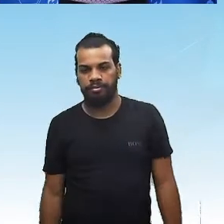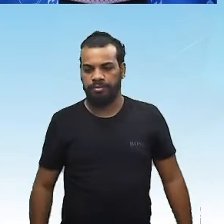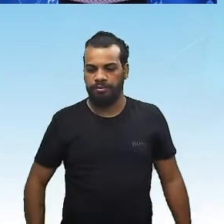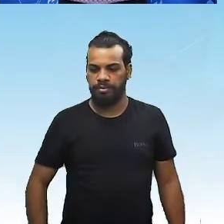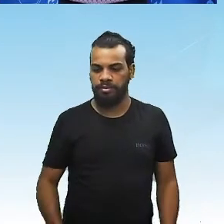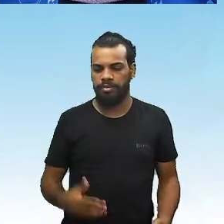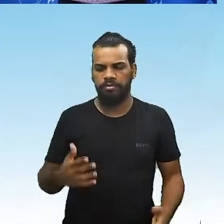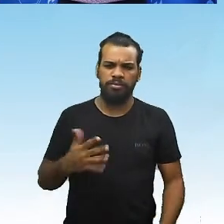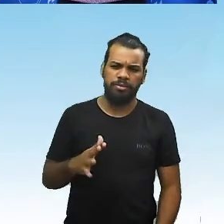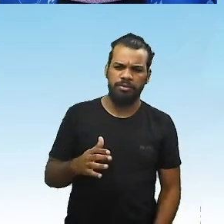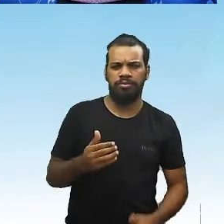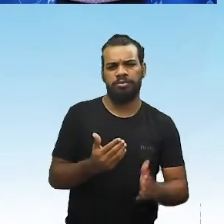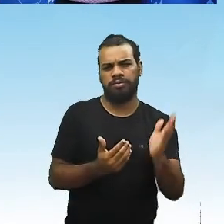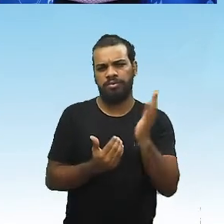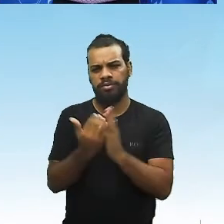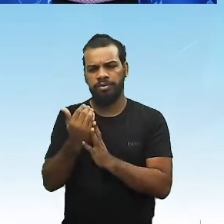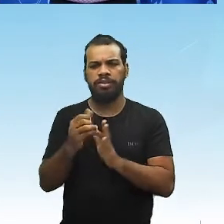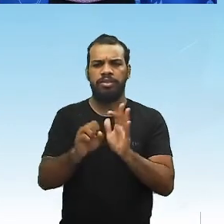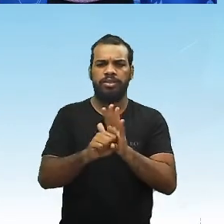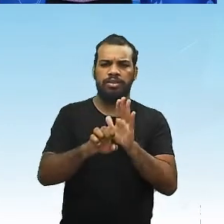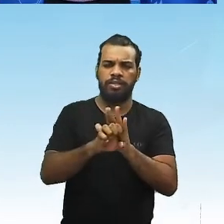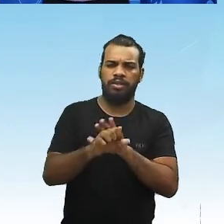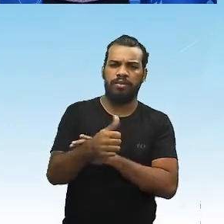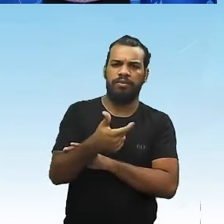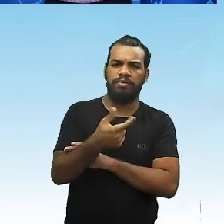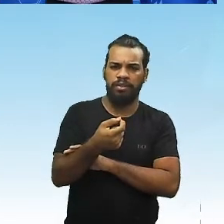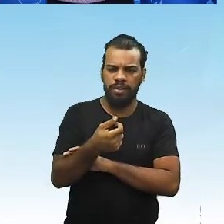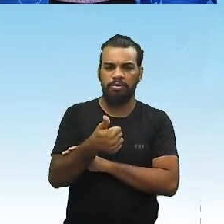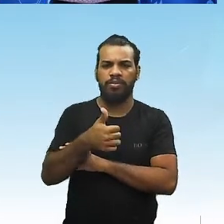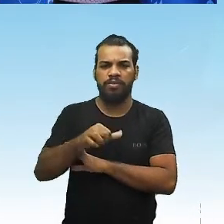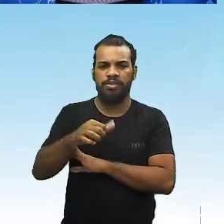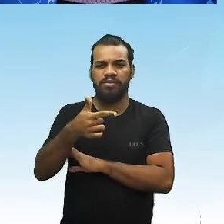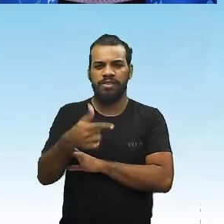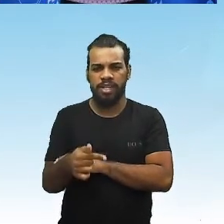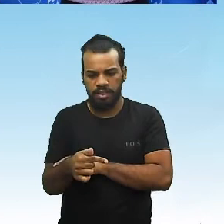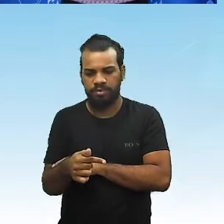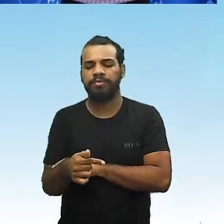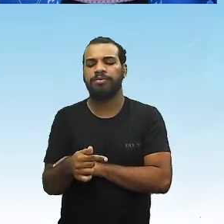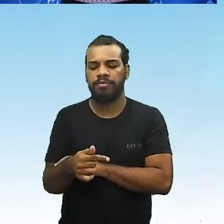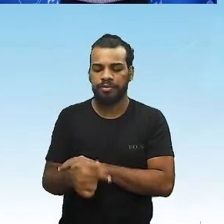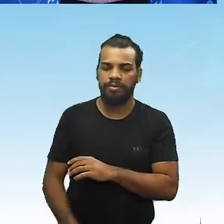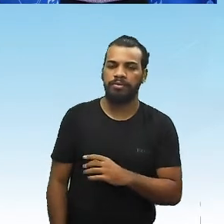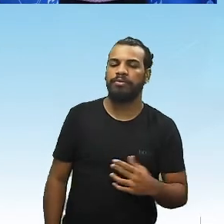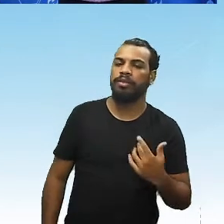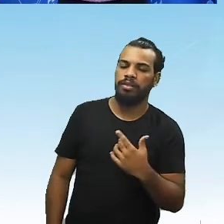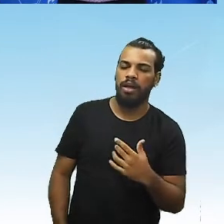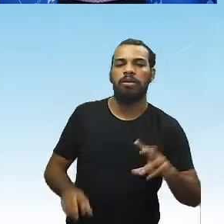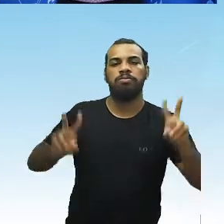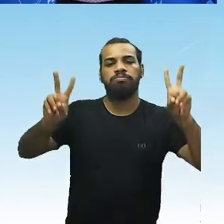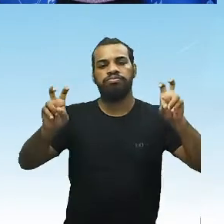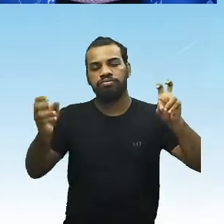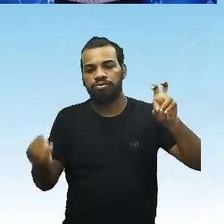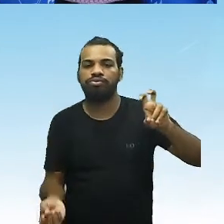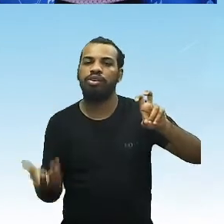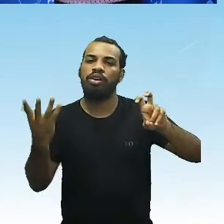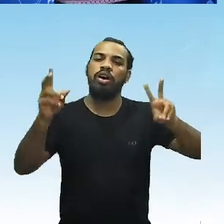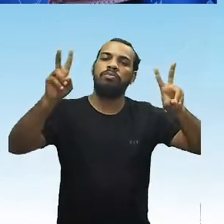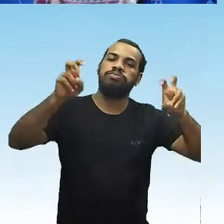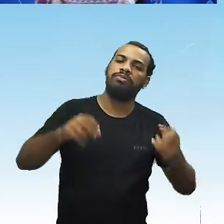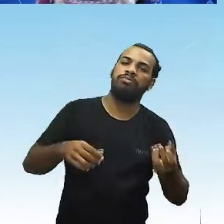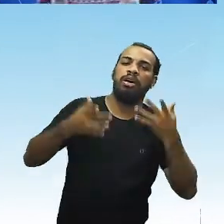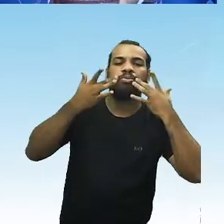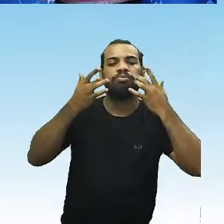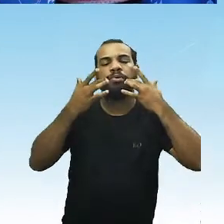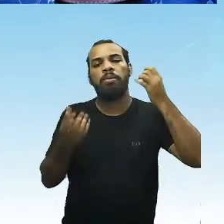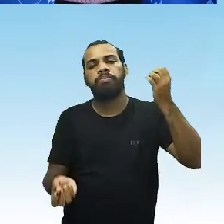mais ou menos lá no início do século XX, né, em 1927, então esses nomes começaram a surgir. Então, foi quando começou a ganhar